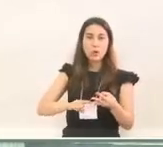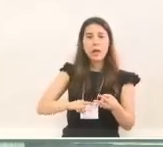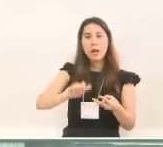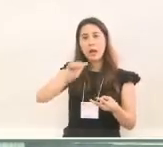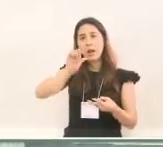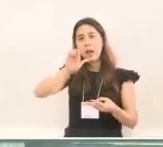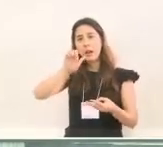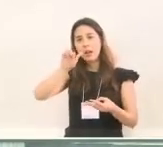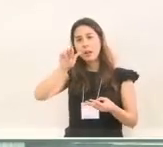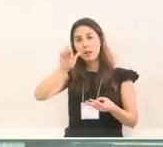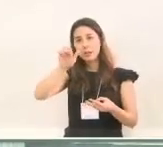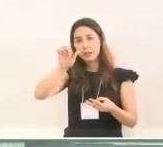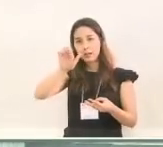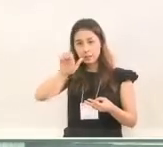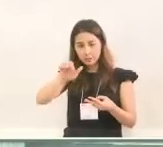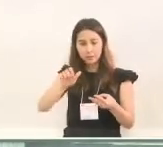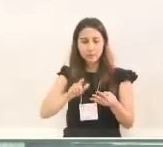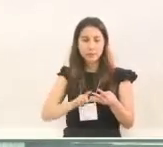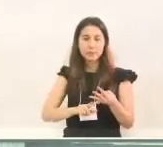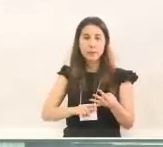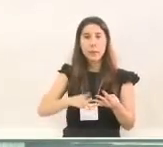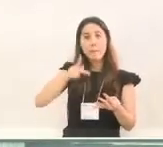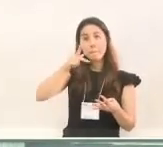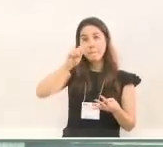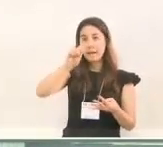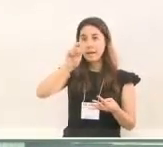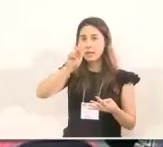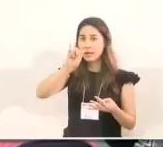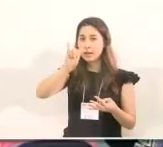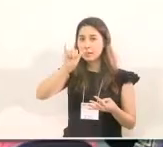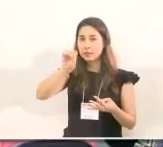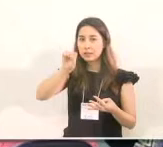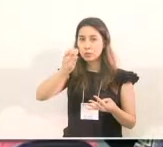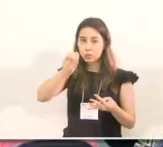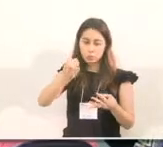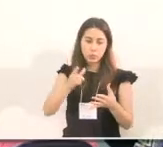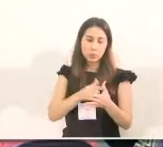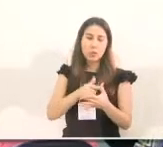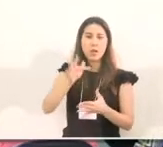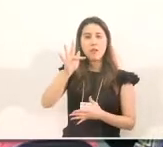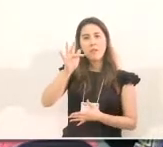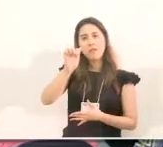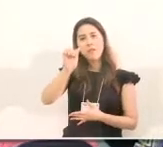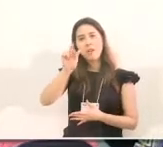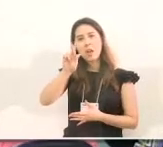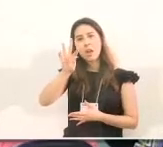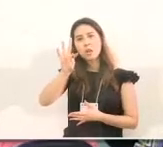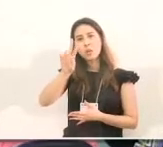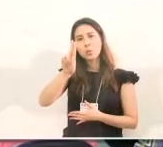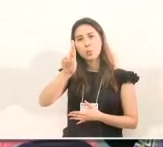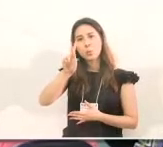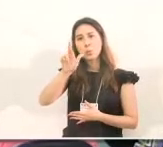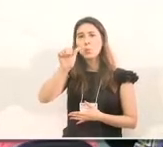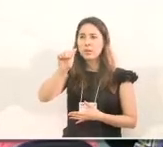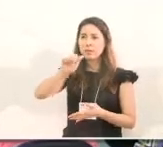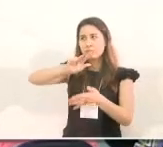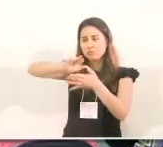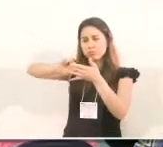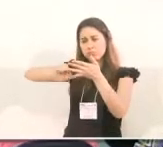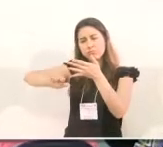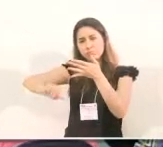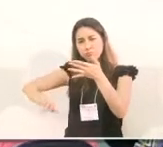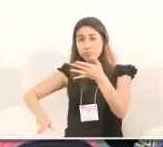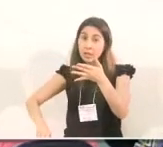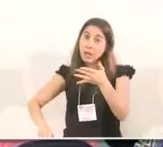paraíso obviamente e da água suja guari fartura muitas delas ainda hoje com a mesma denominação